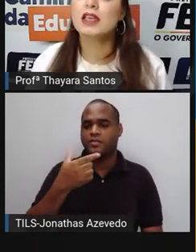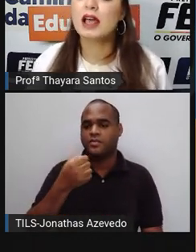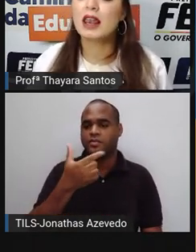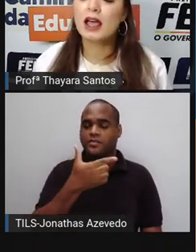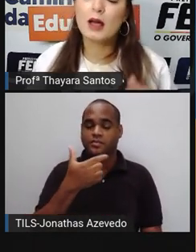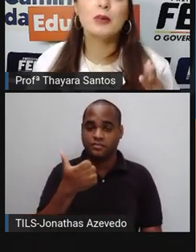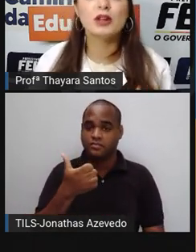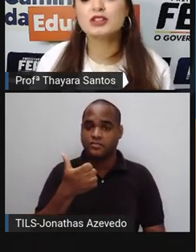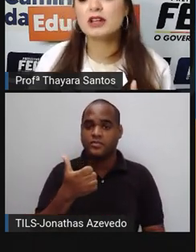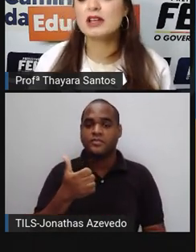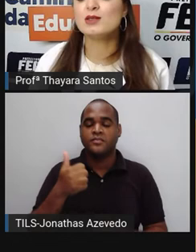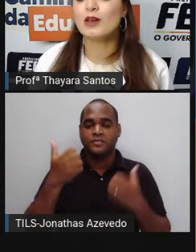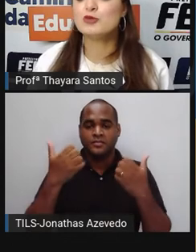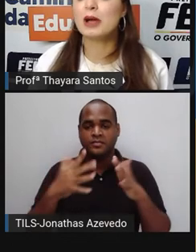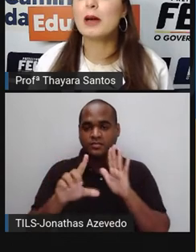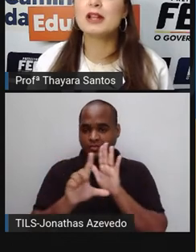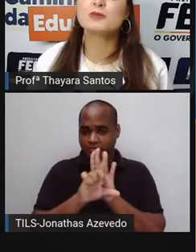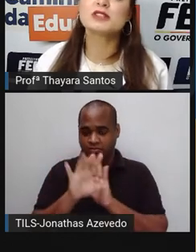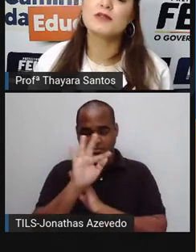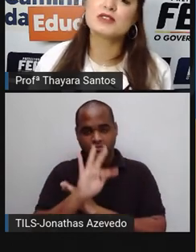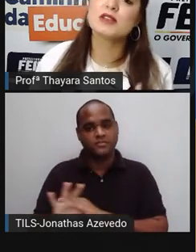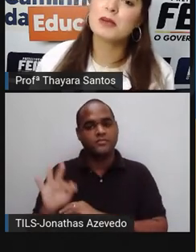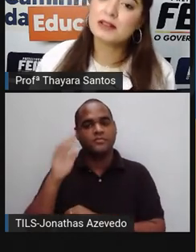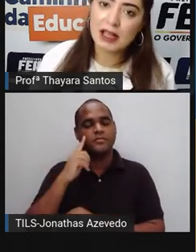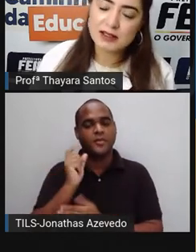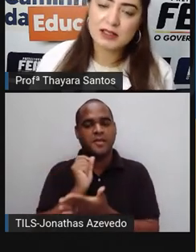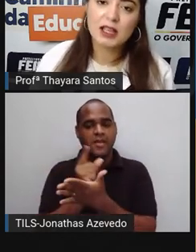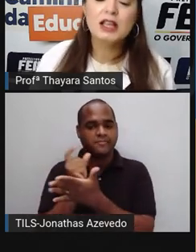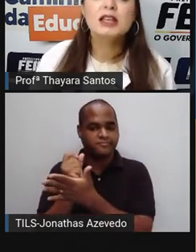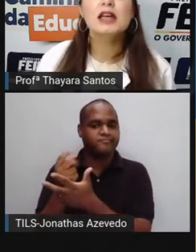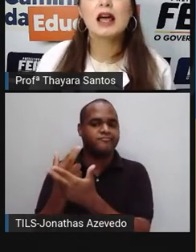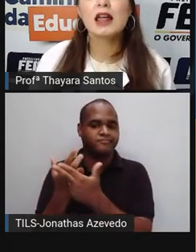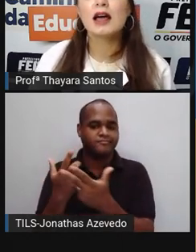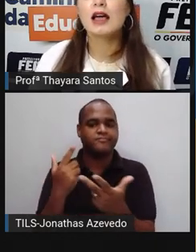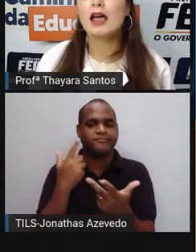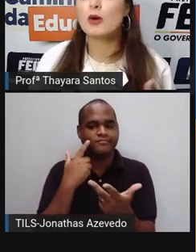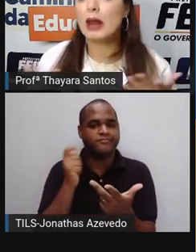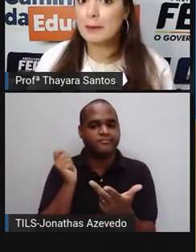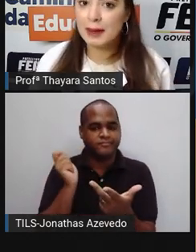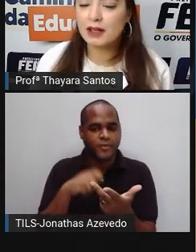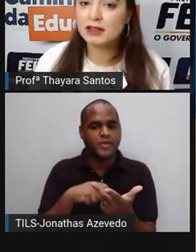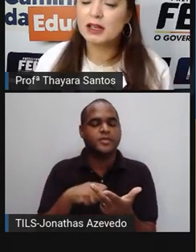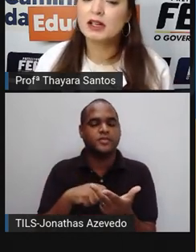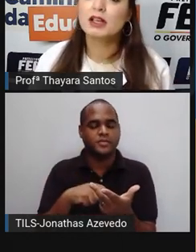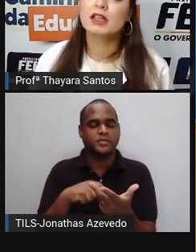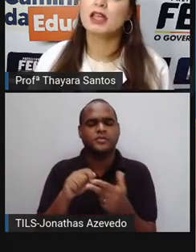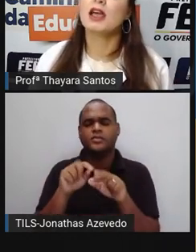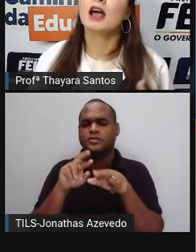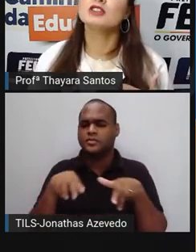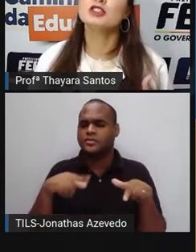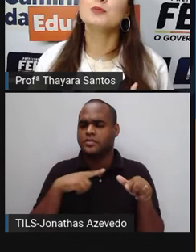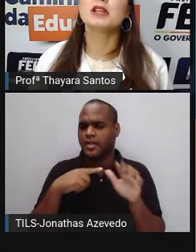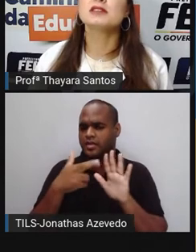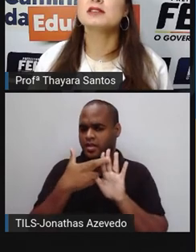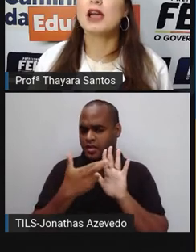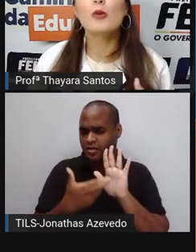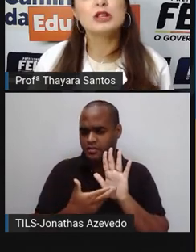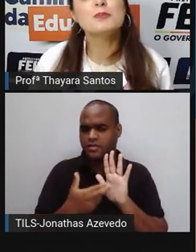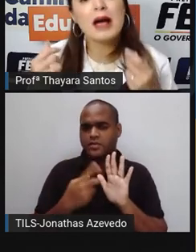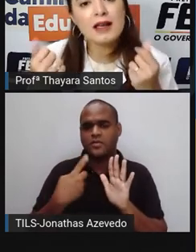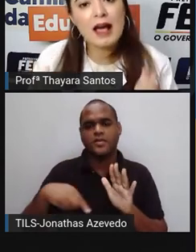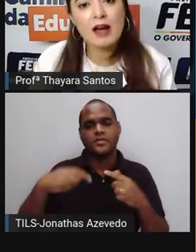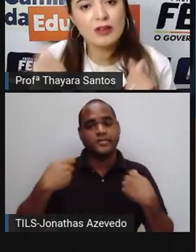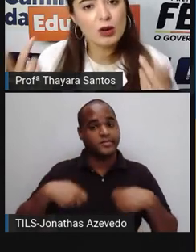que ela é a política nacional de pagamento por serviços ambientais e ela regulamenta que a gente